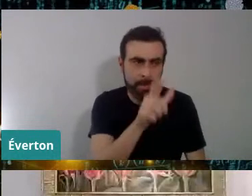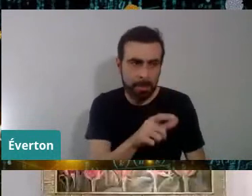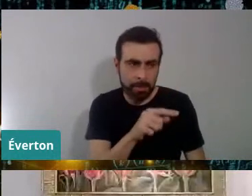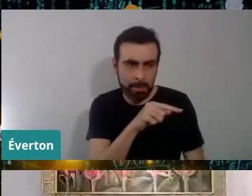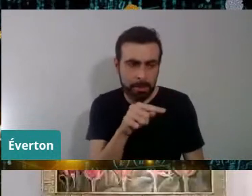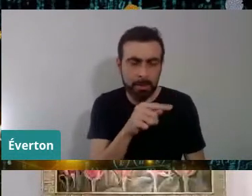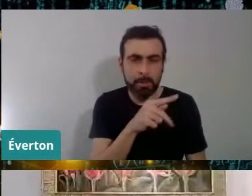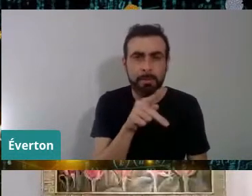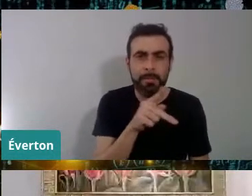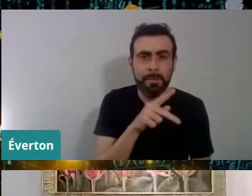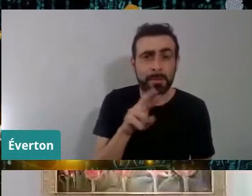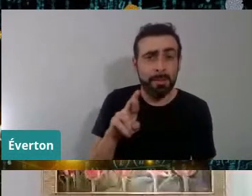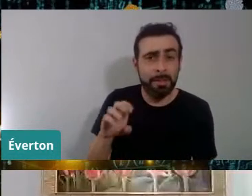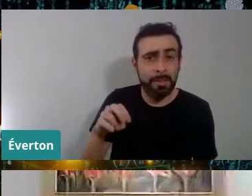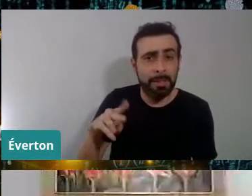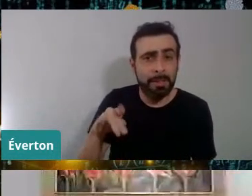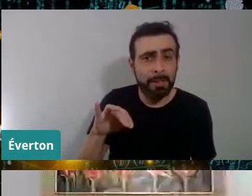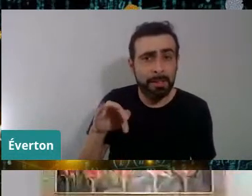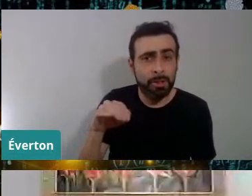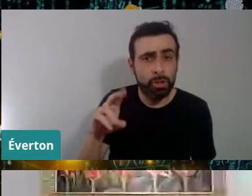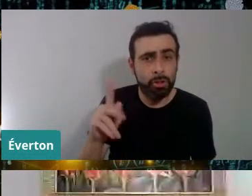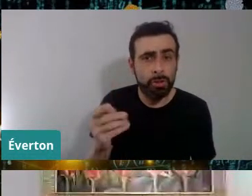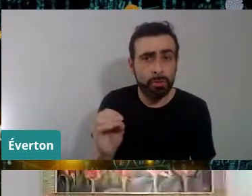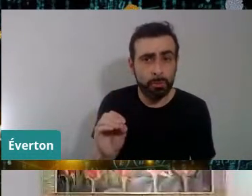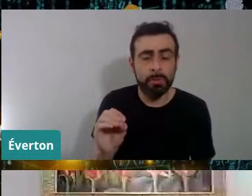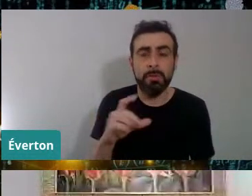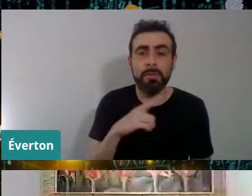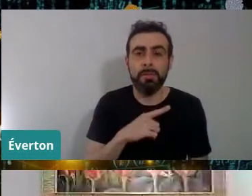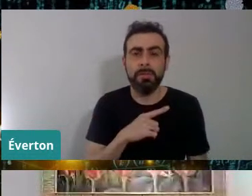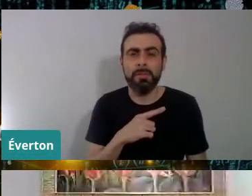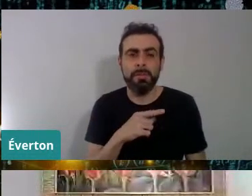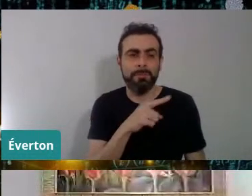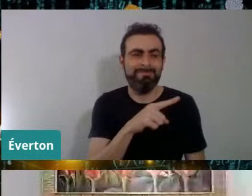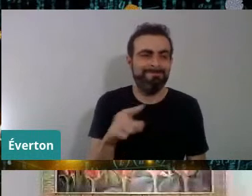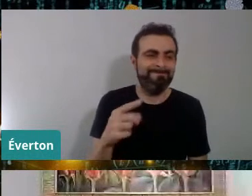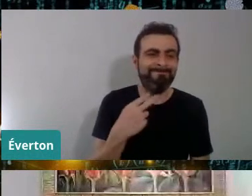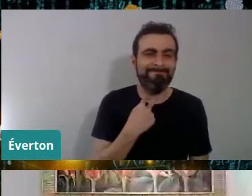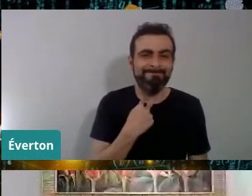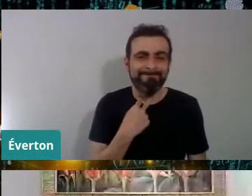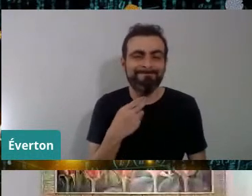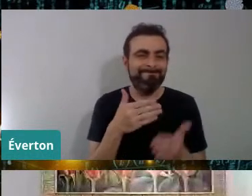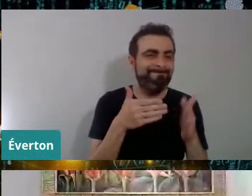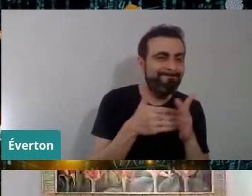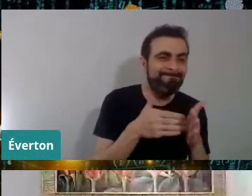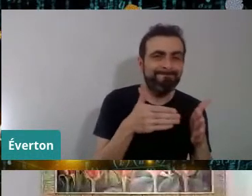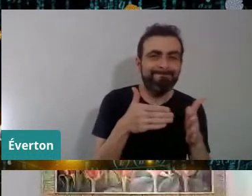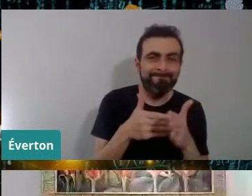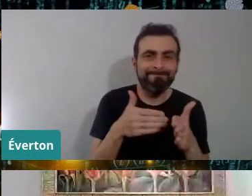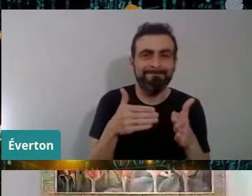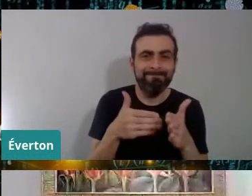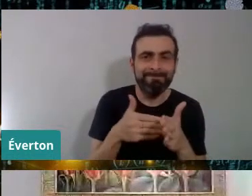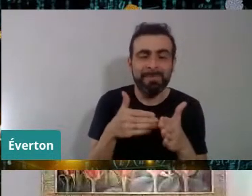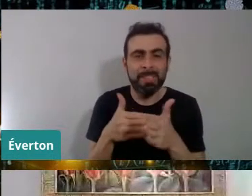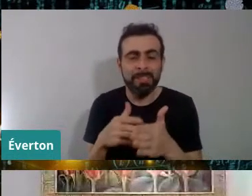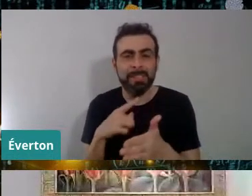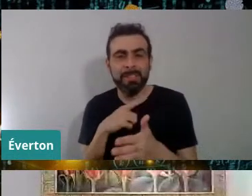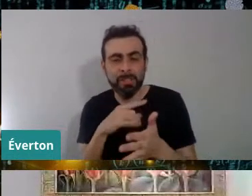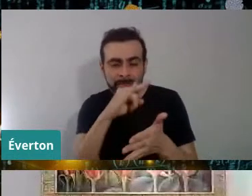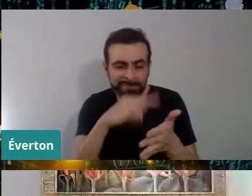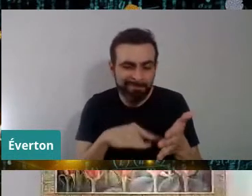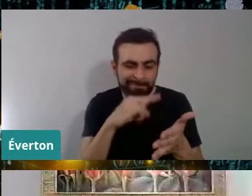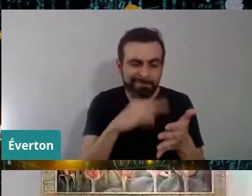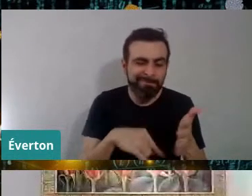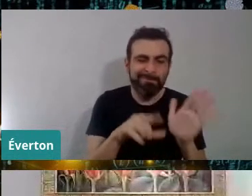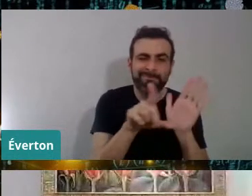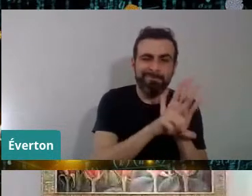posse, mas a nomeação dele estava interditada, tinha mandado segurança, um monte de coisa. E nessa época, como eu